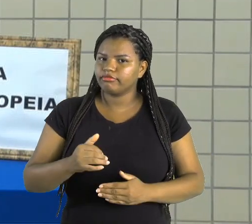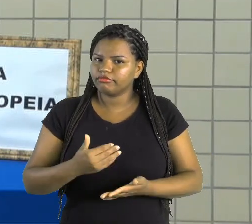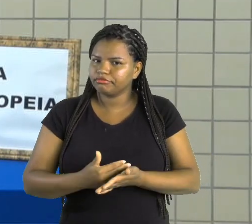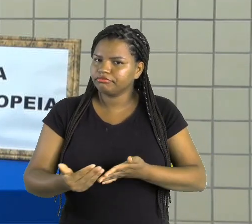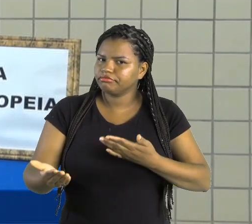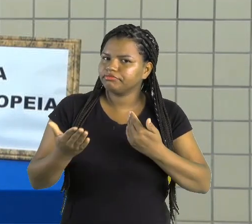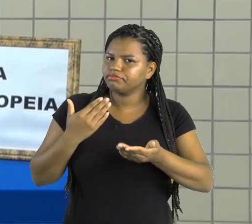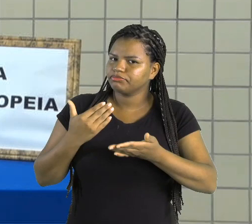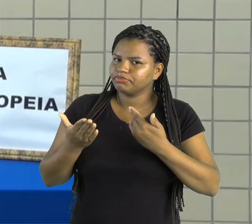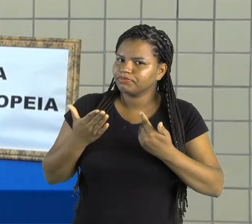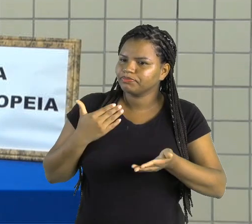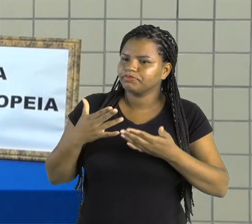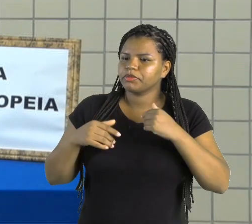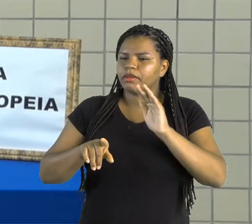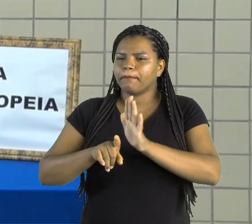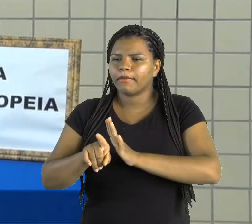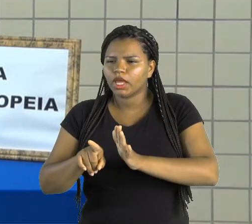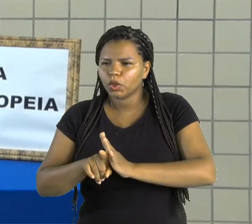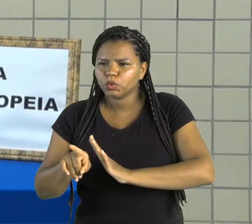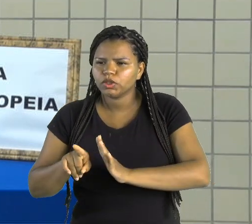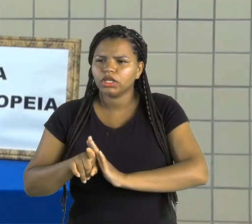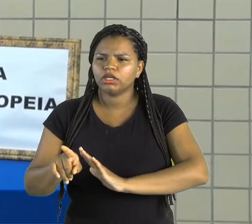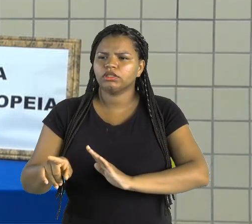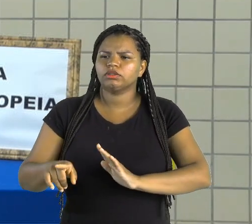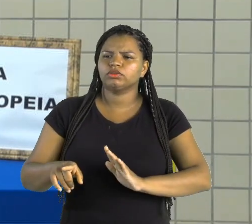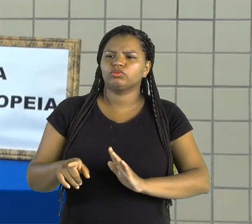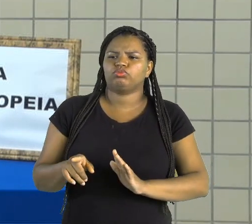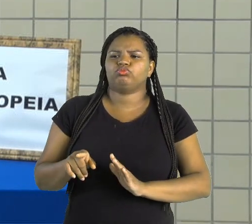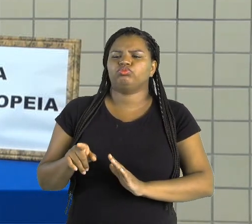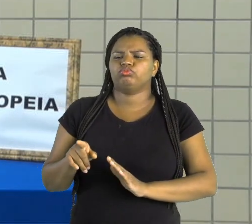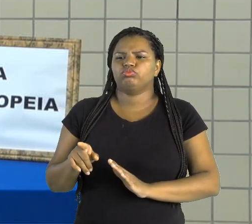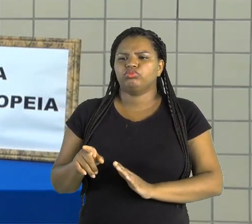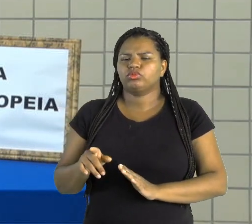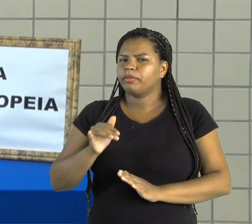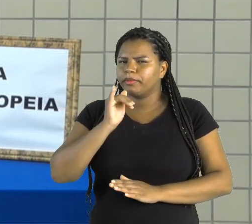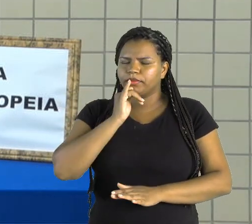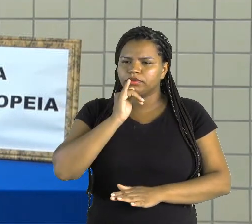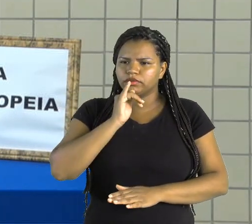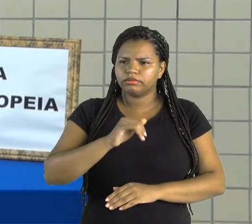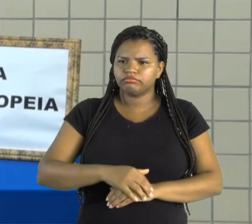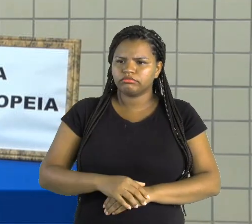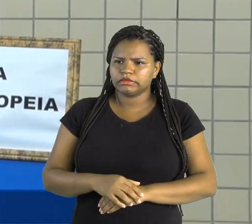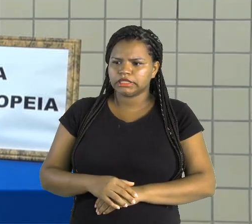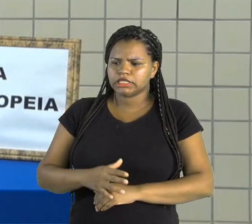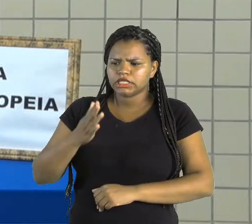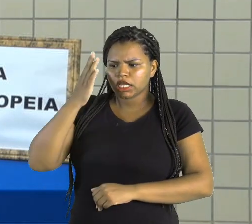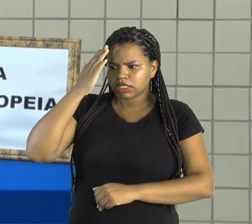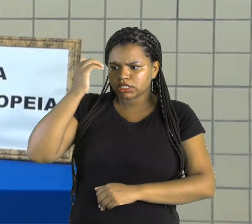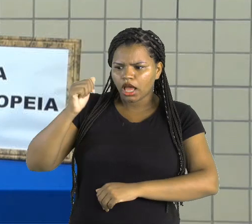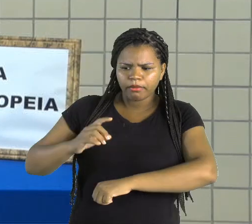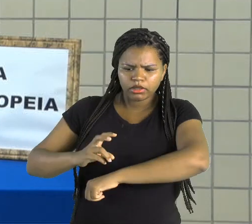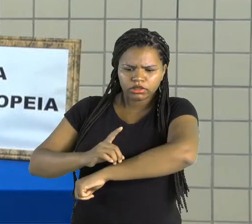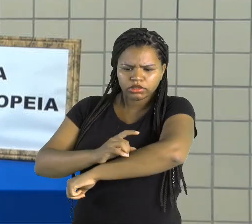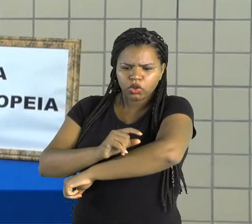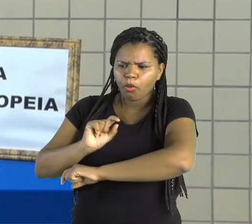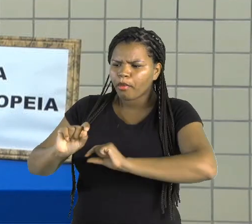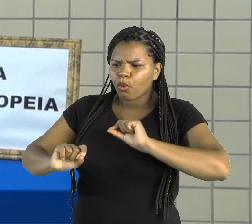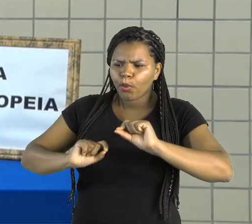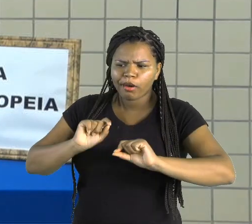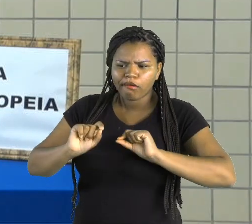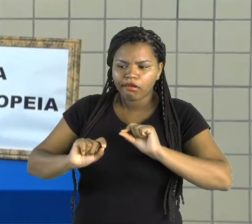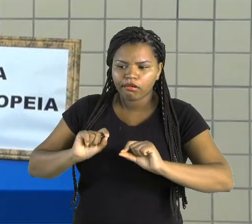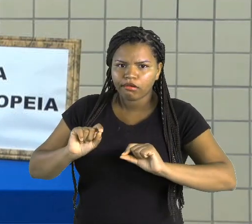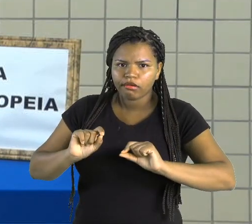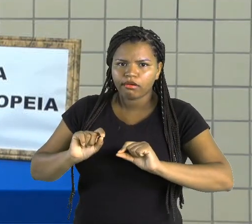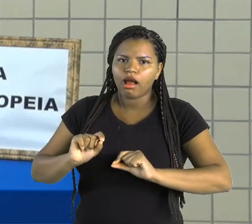diálogo, fazendo algumas perguntas, alguns questionamentos, como por exemplo, você sabe o que é uma centopeia? Aí você e